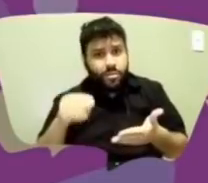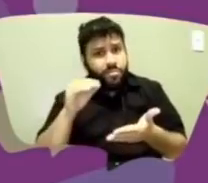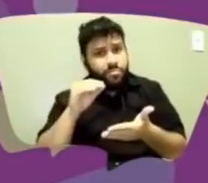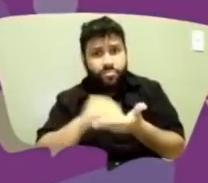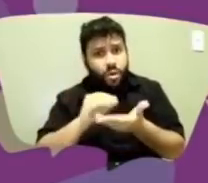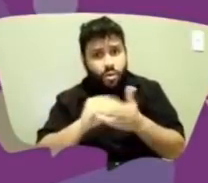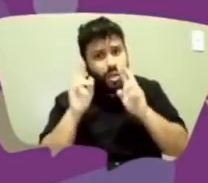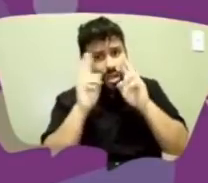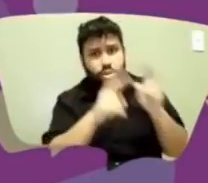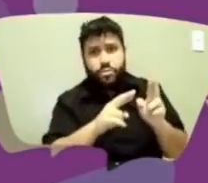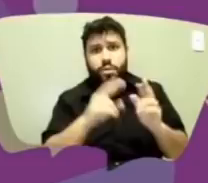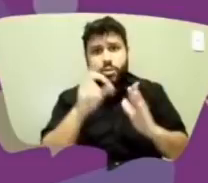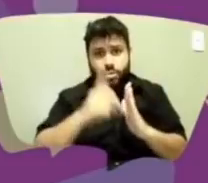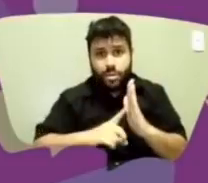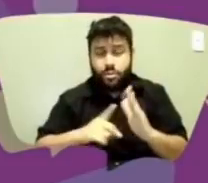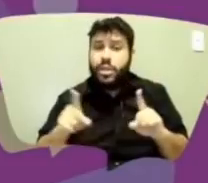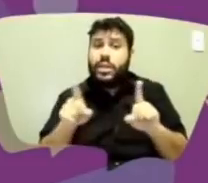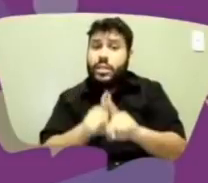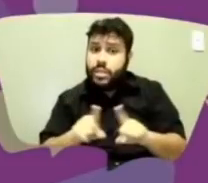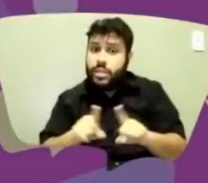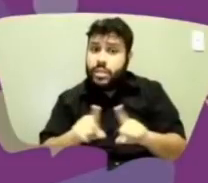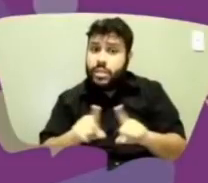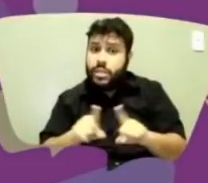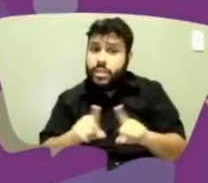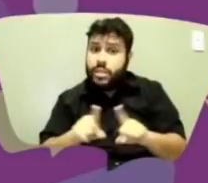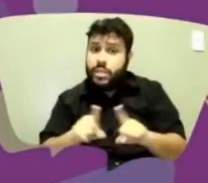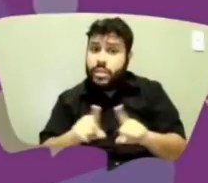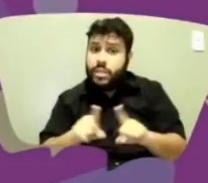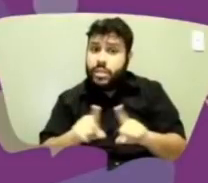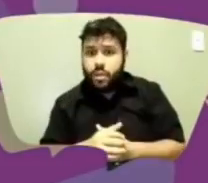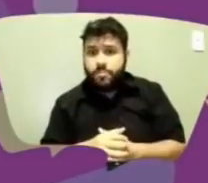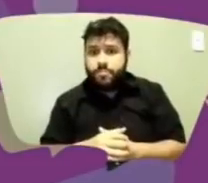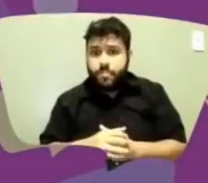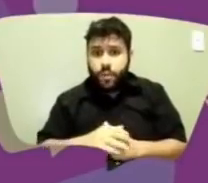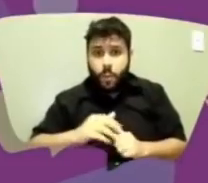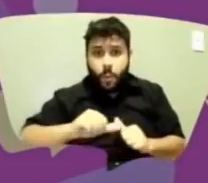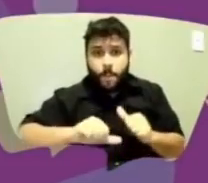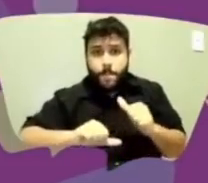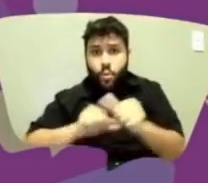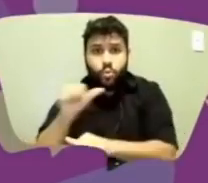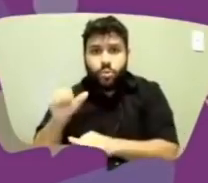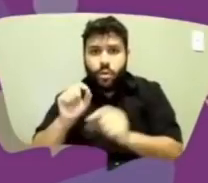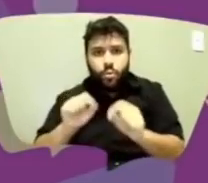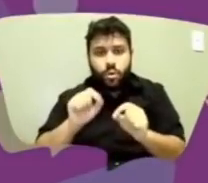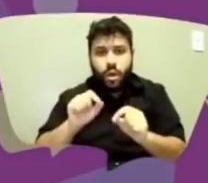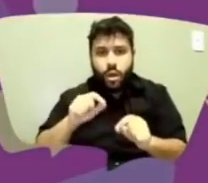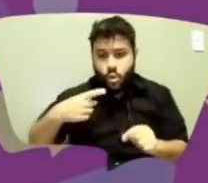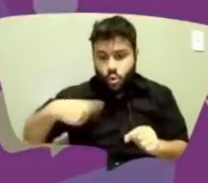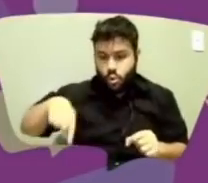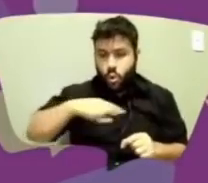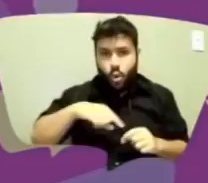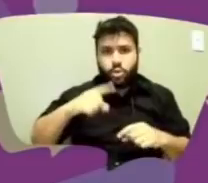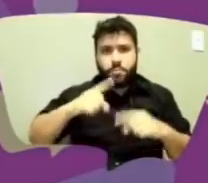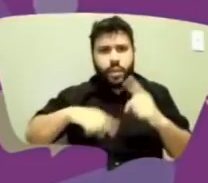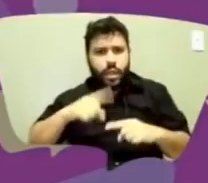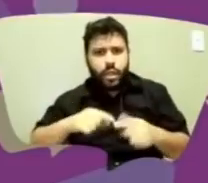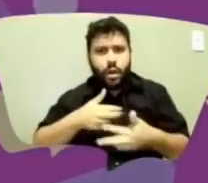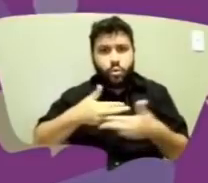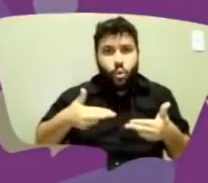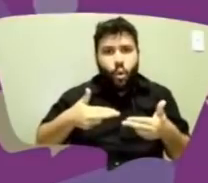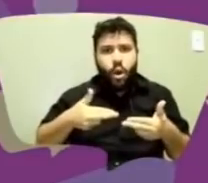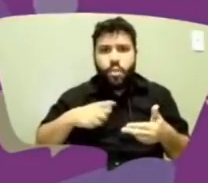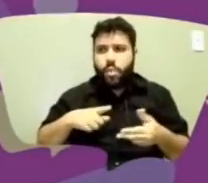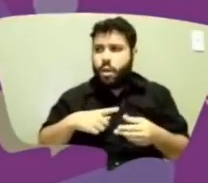a drenagem de recursos do nosso país para outros países que haviam negociado com a Lava